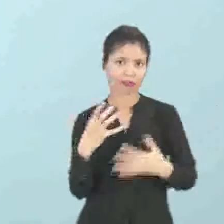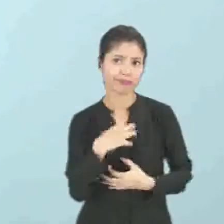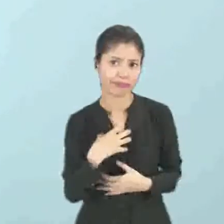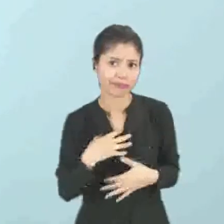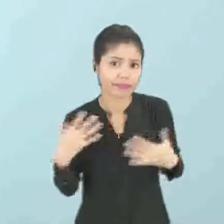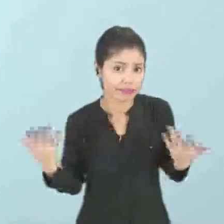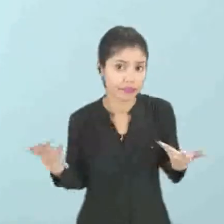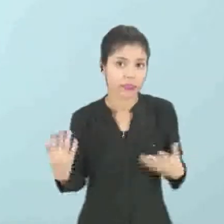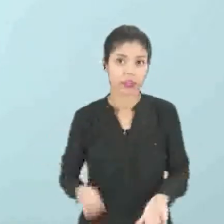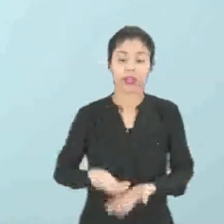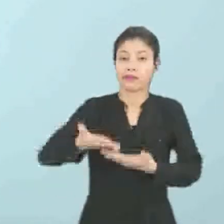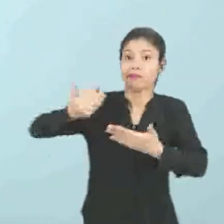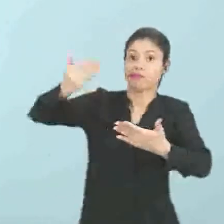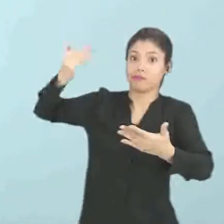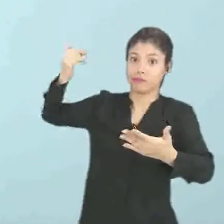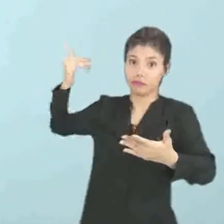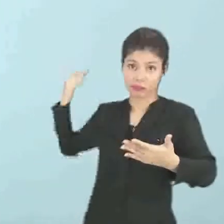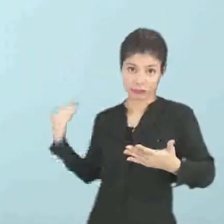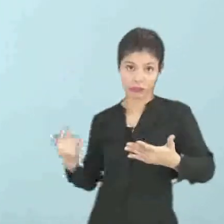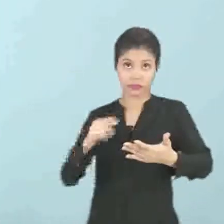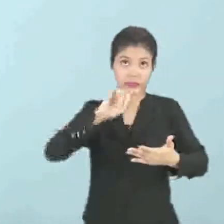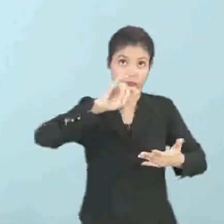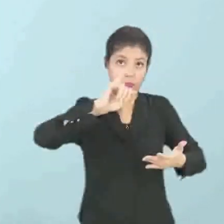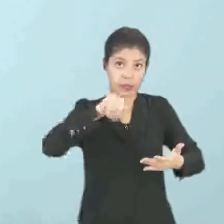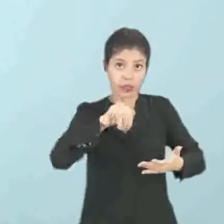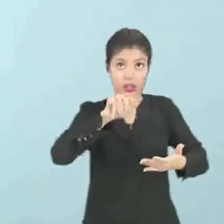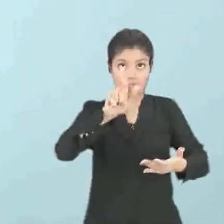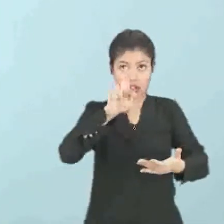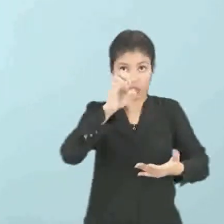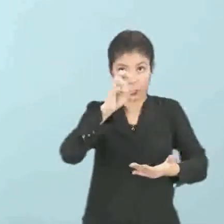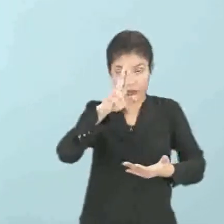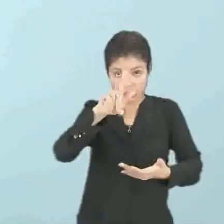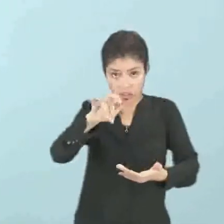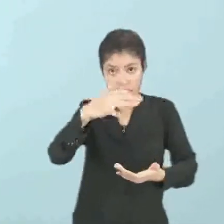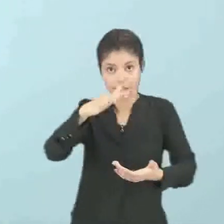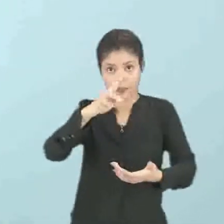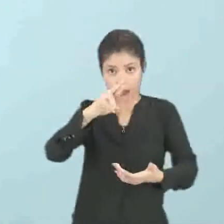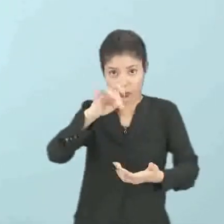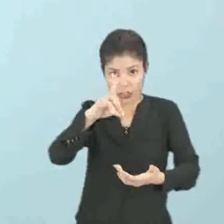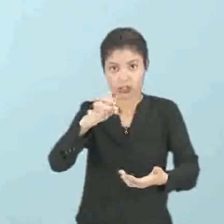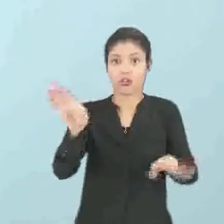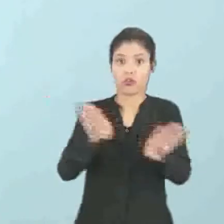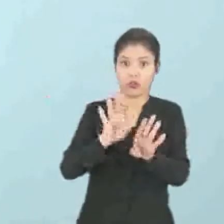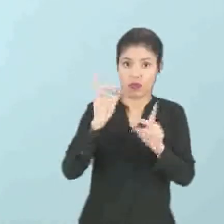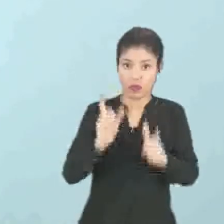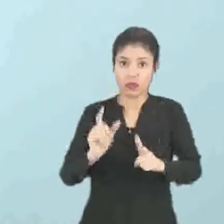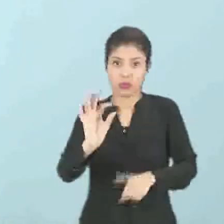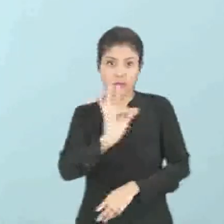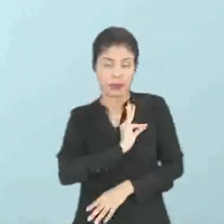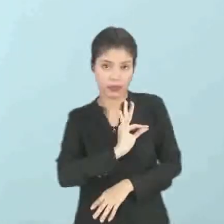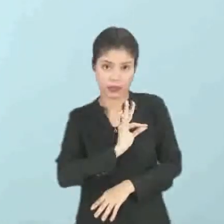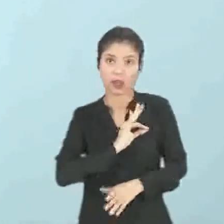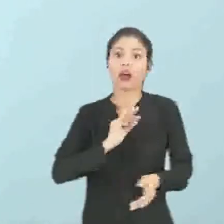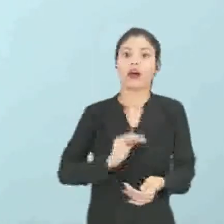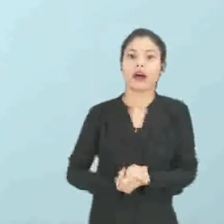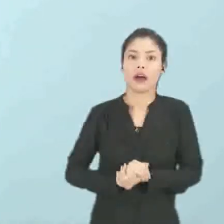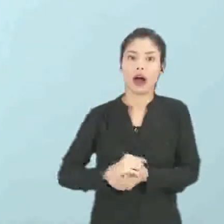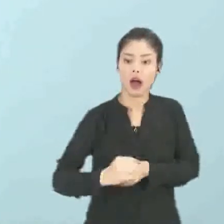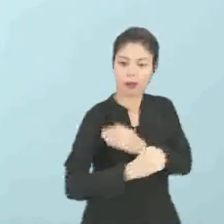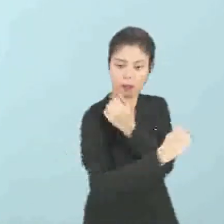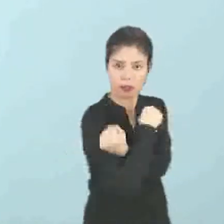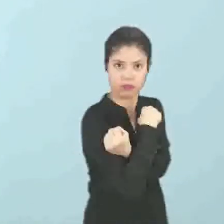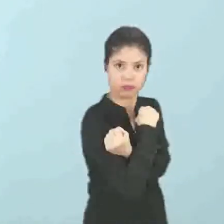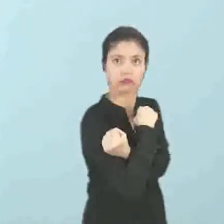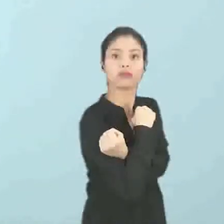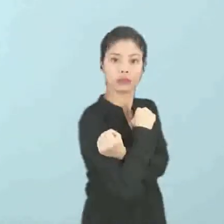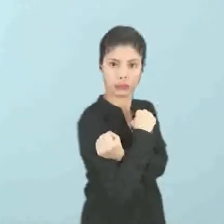Bom, desde a morte de George Floyd nos Estados Unidos, onde um policial colocou a perna em seu